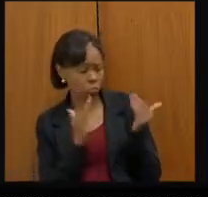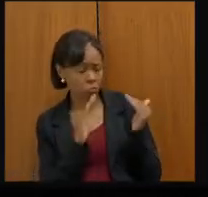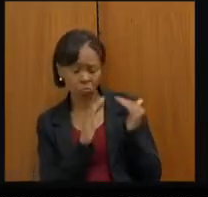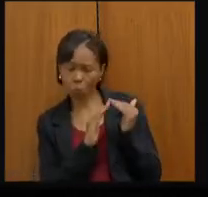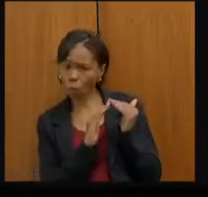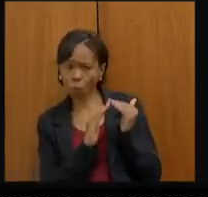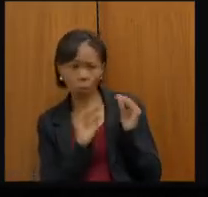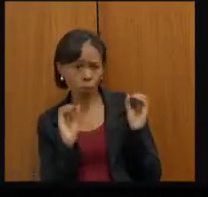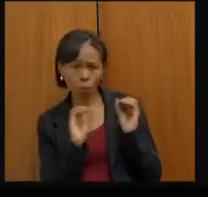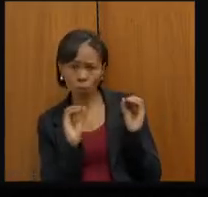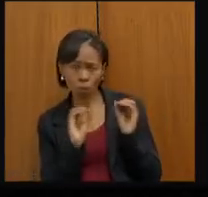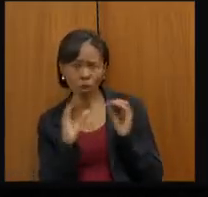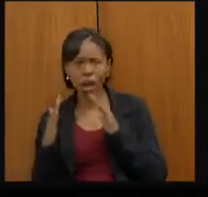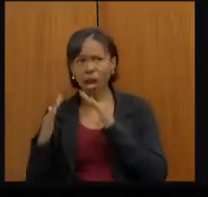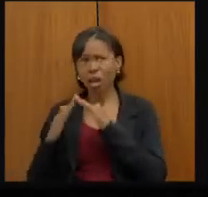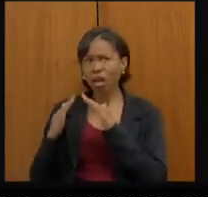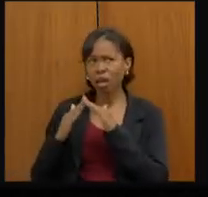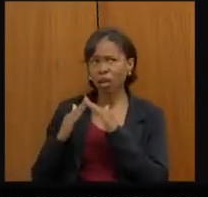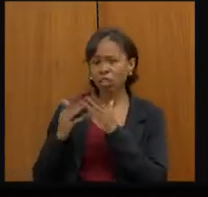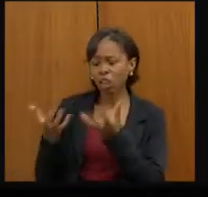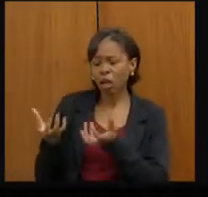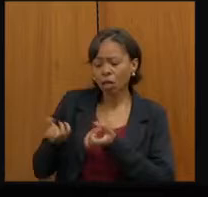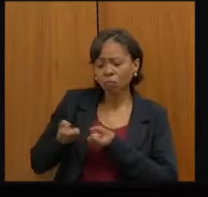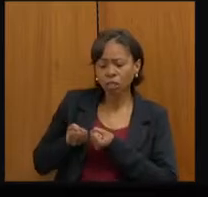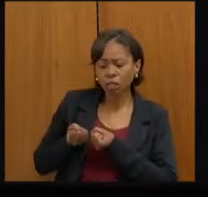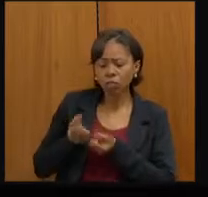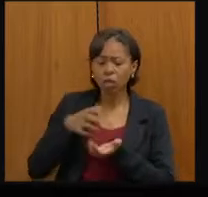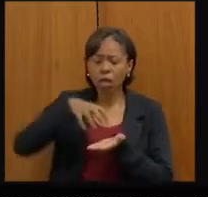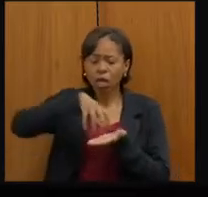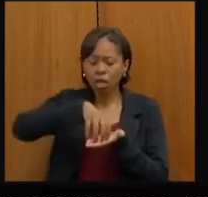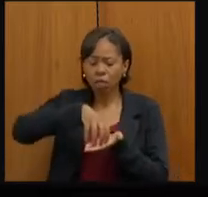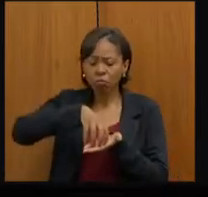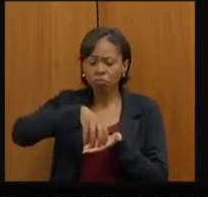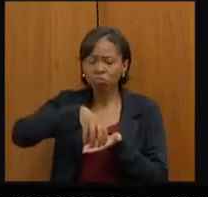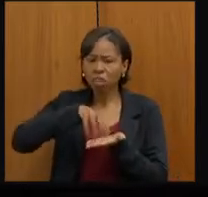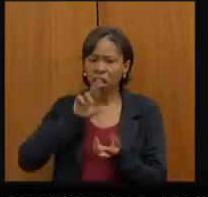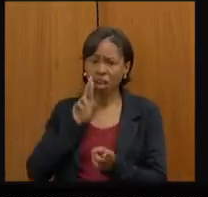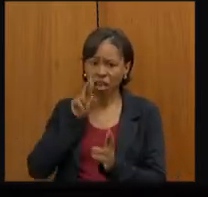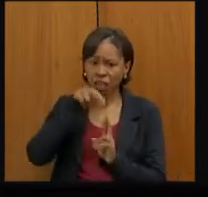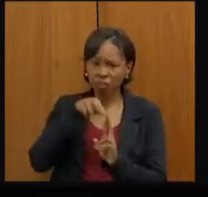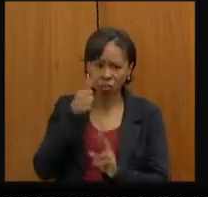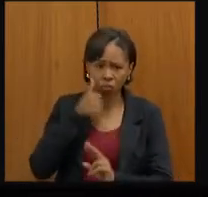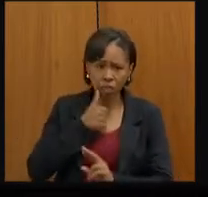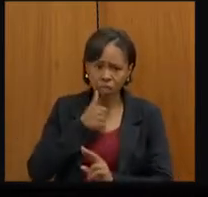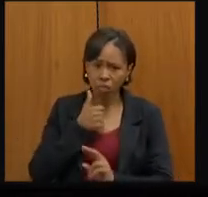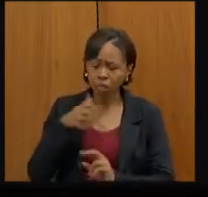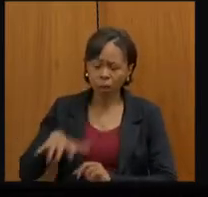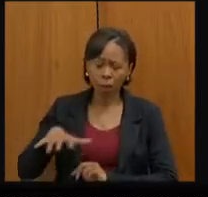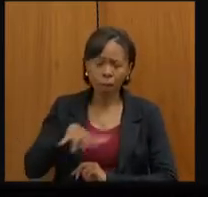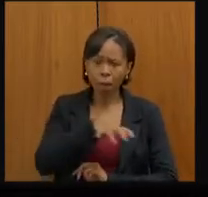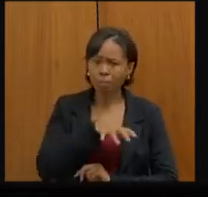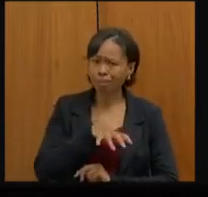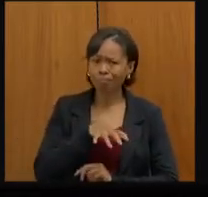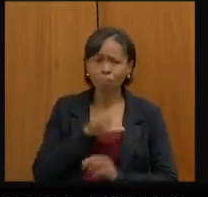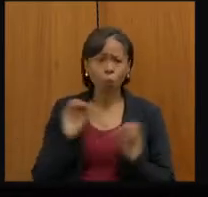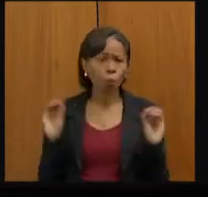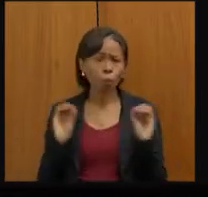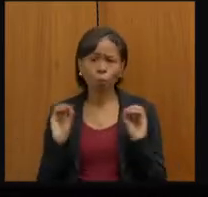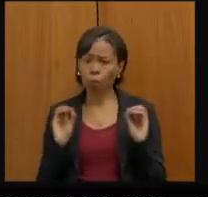abrigo centro de referência mulher não temos nada e aqui eu costumo dizer nós nos